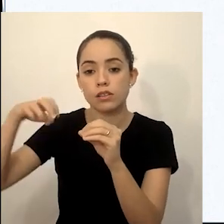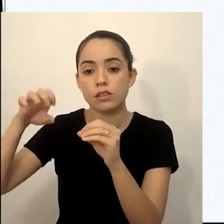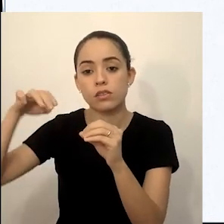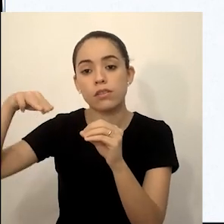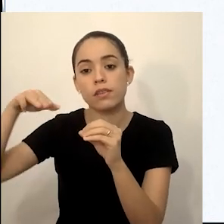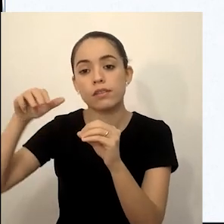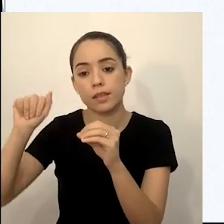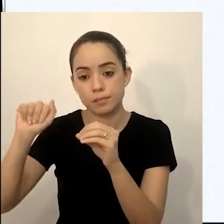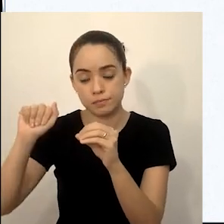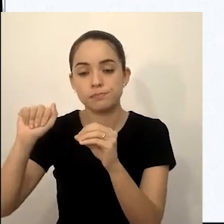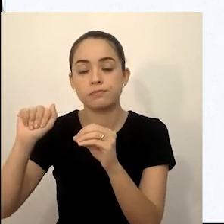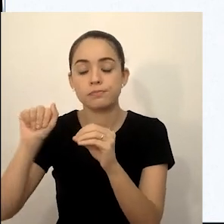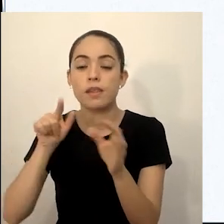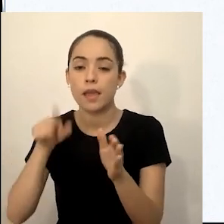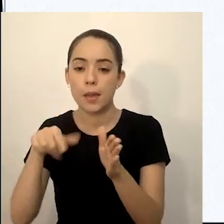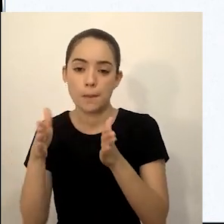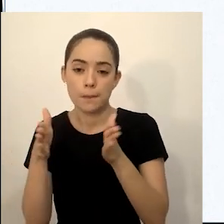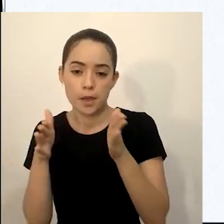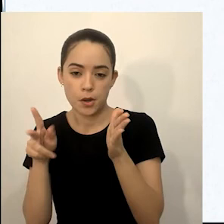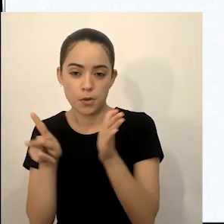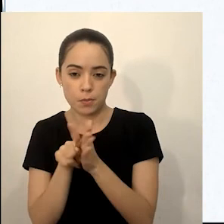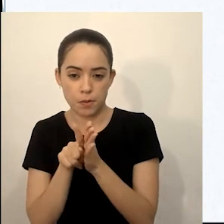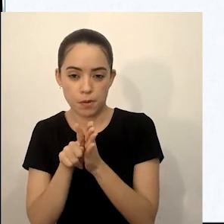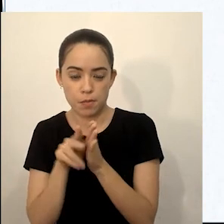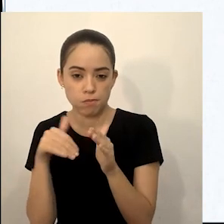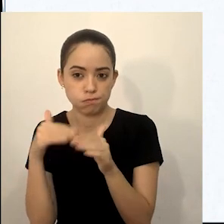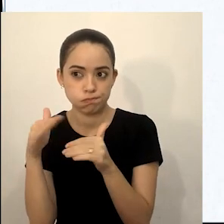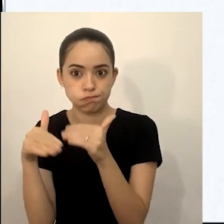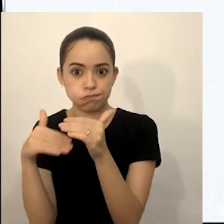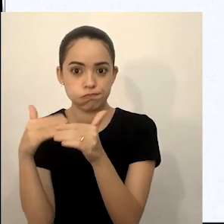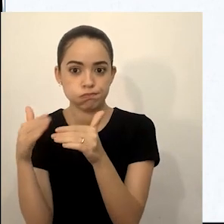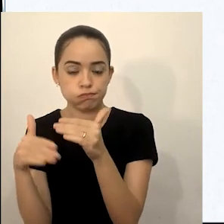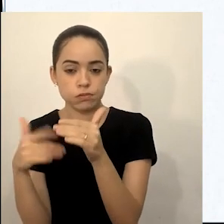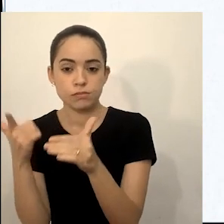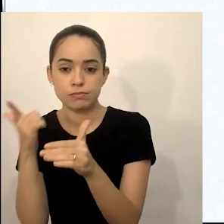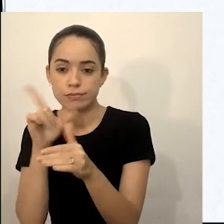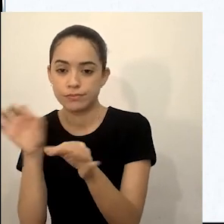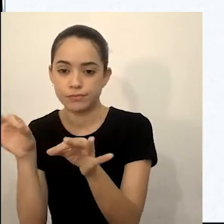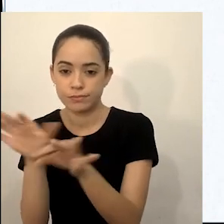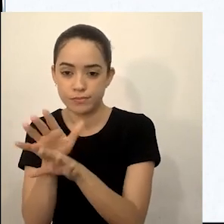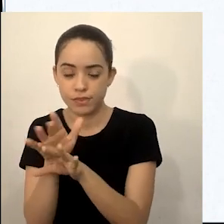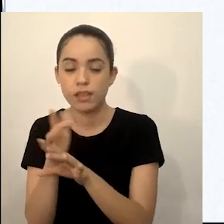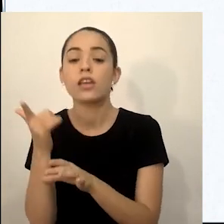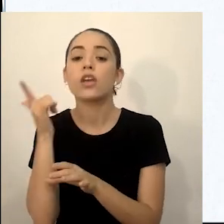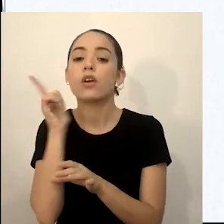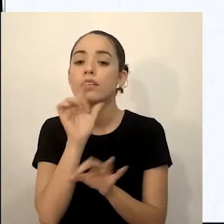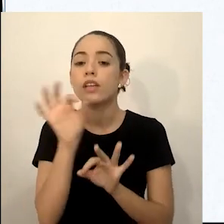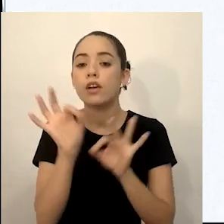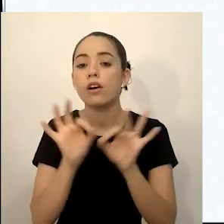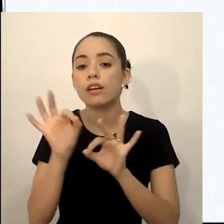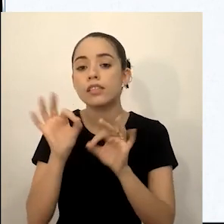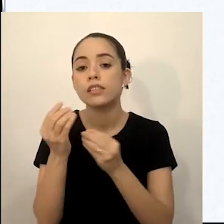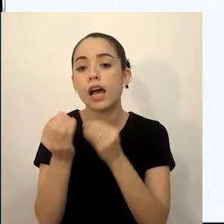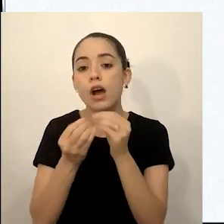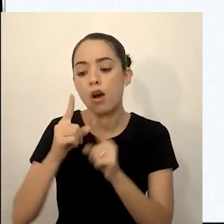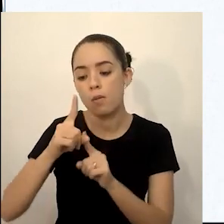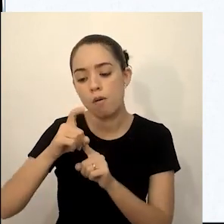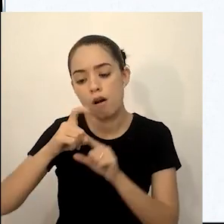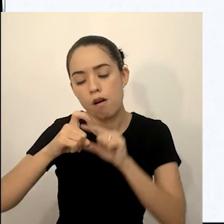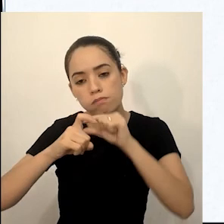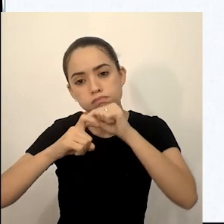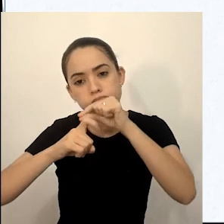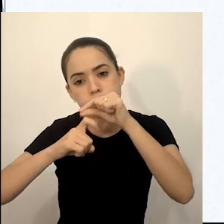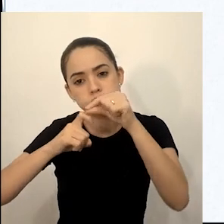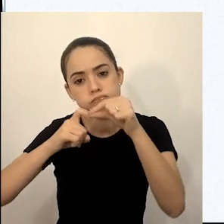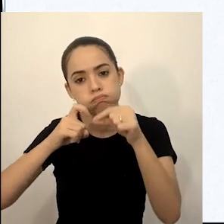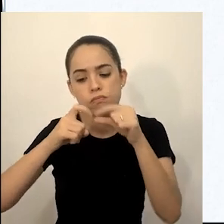É durante a fase de maturação que desenvolve-se a arquitetura